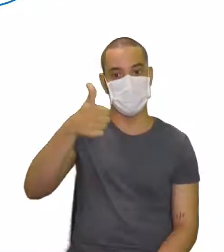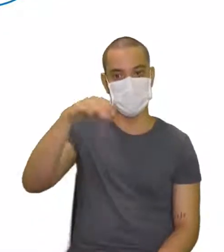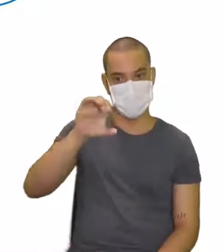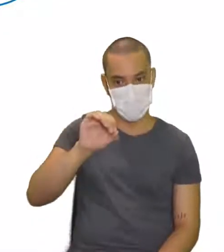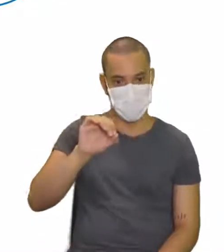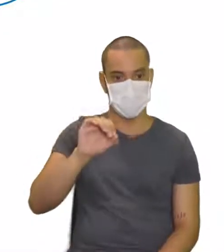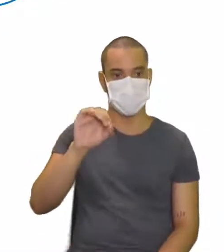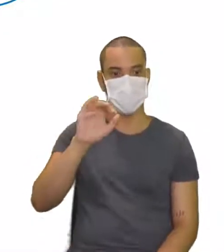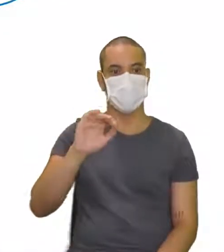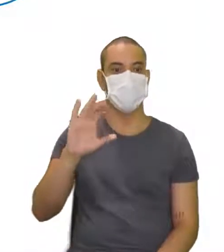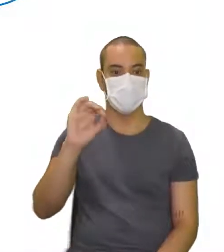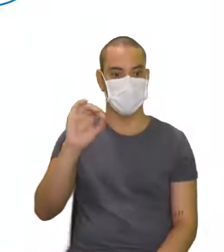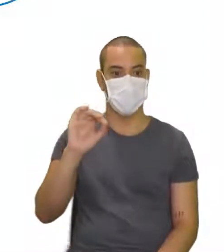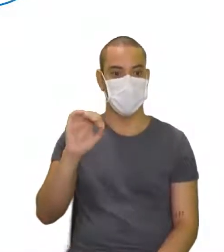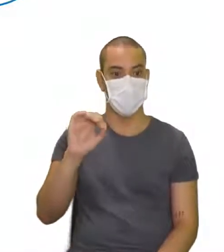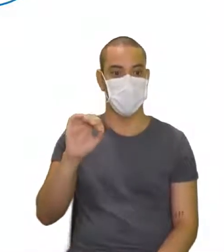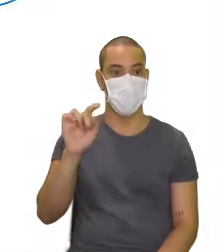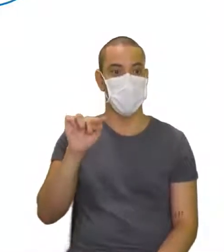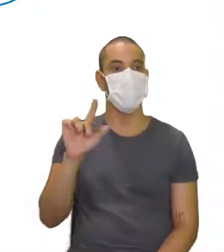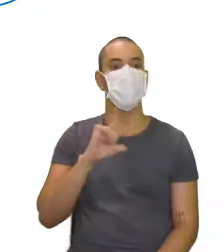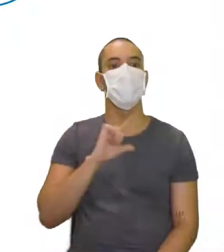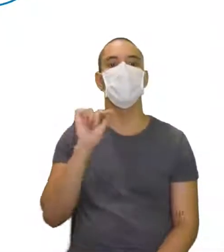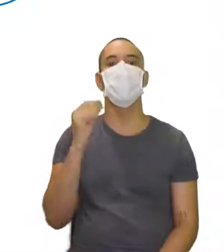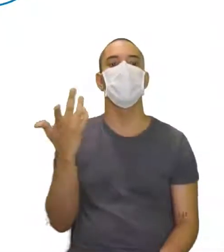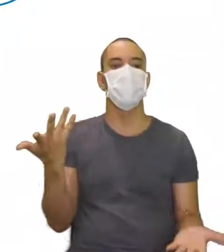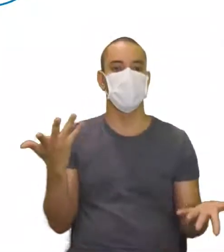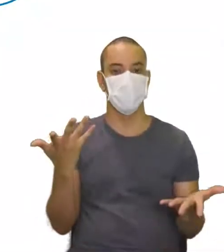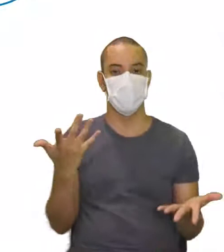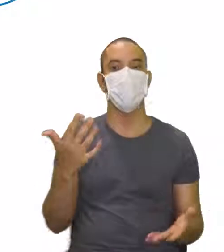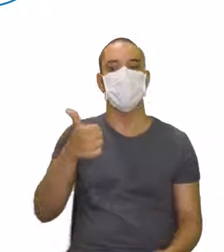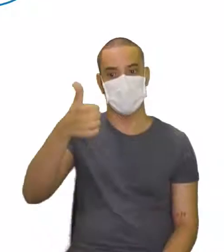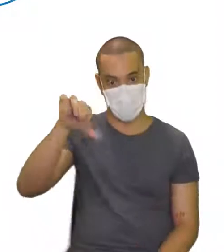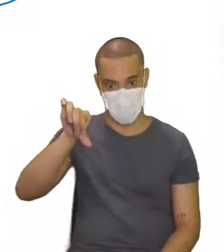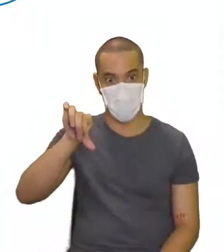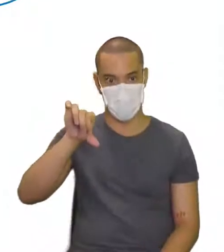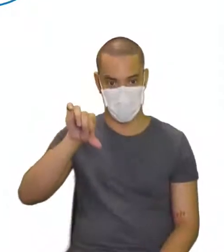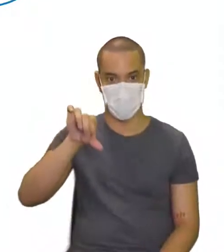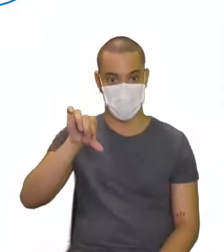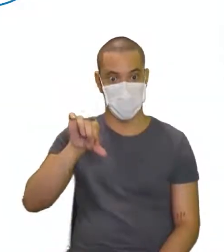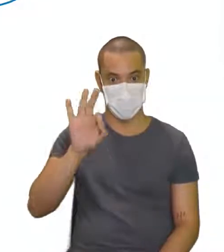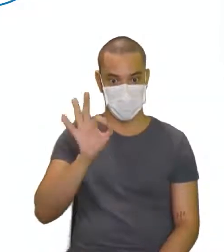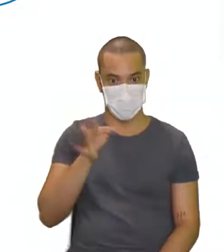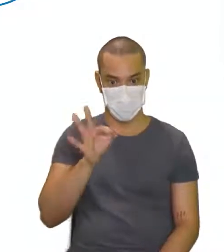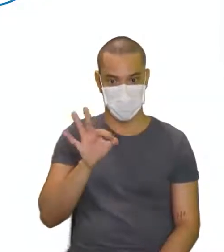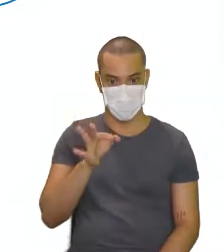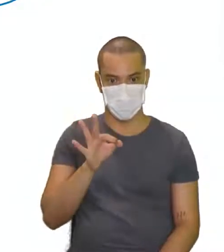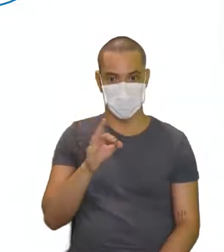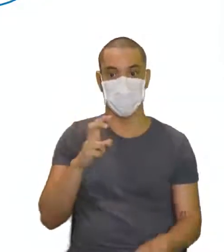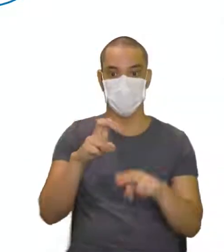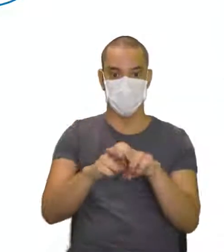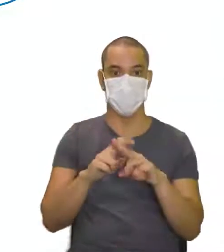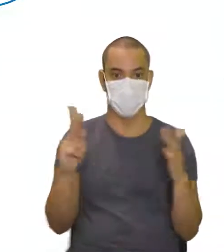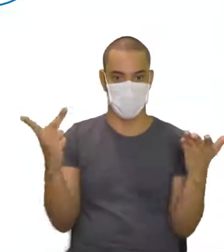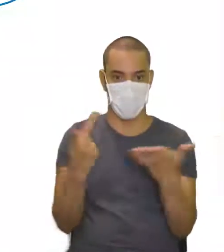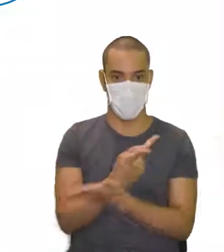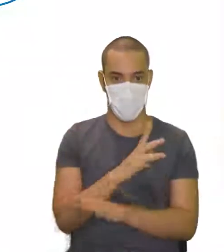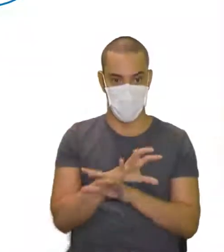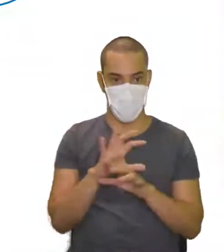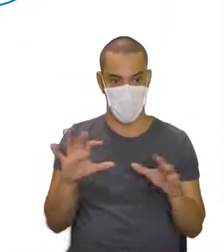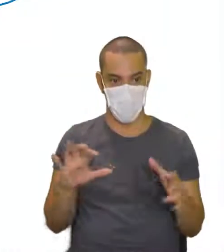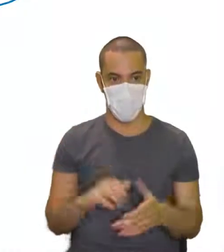0. Então, 0 menos 19 fica quanto? Fica 19, ok? Então, olha lá, tá